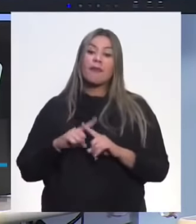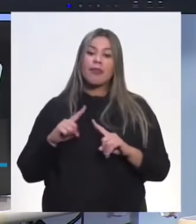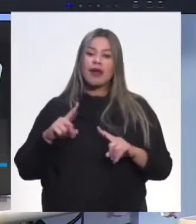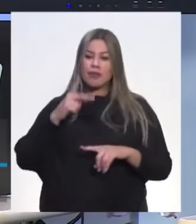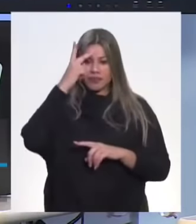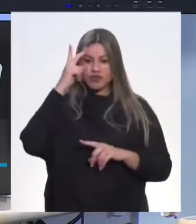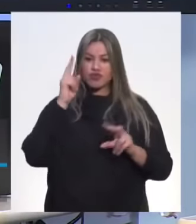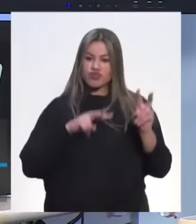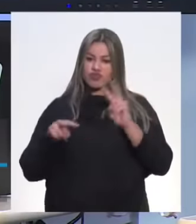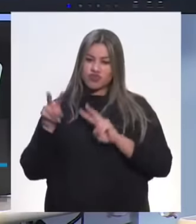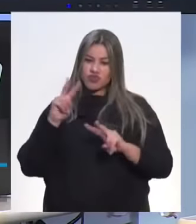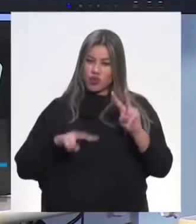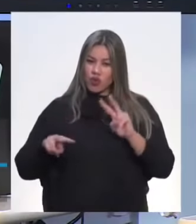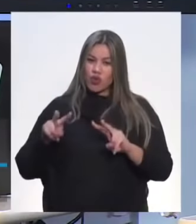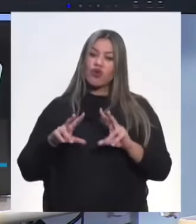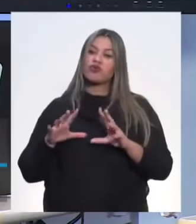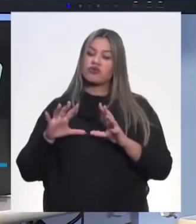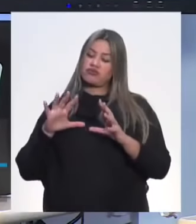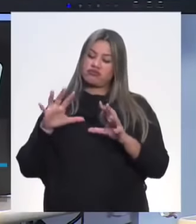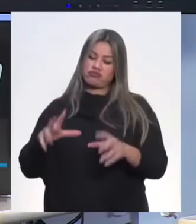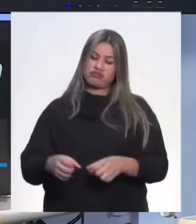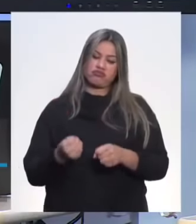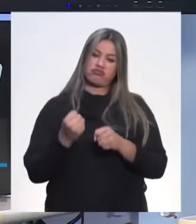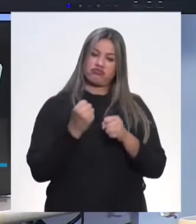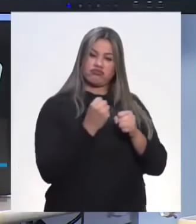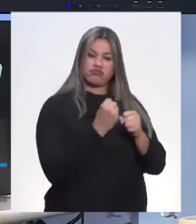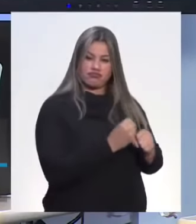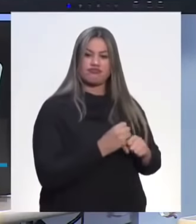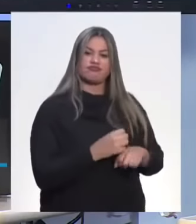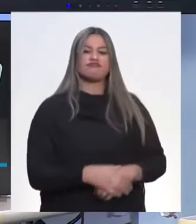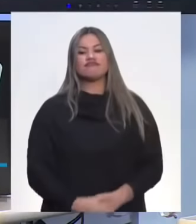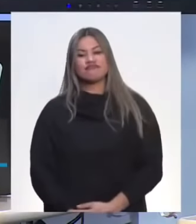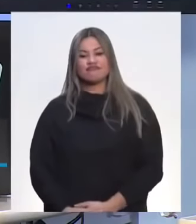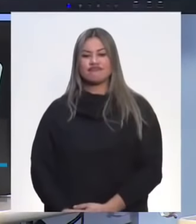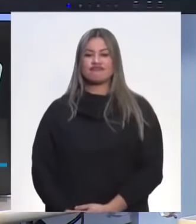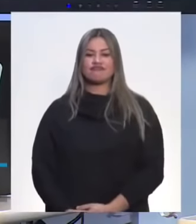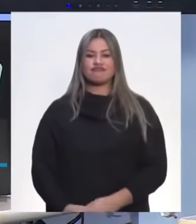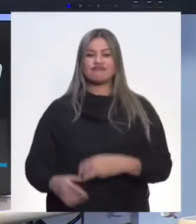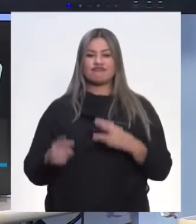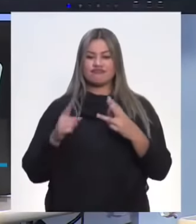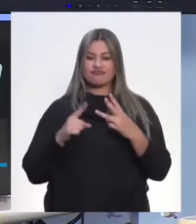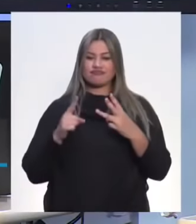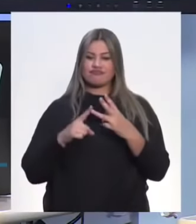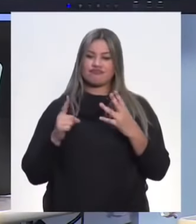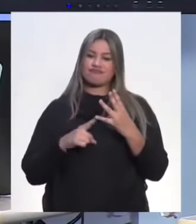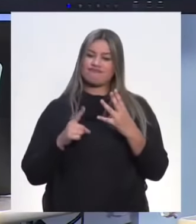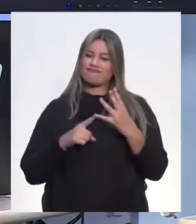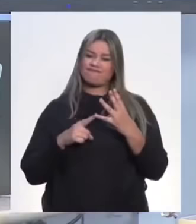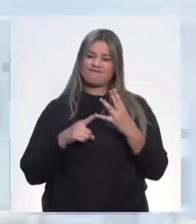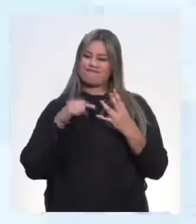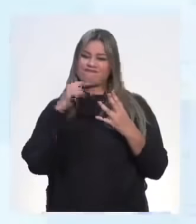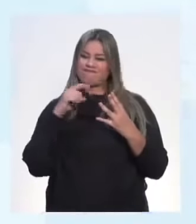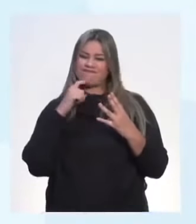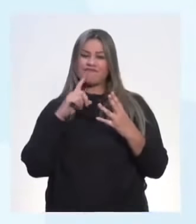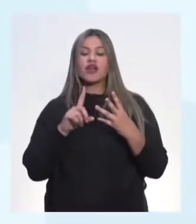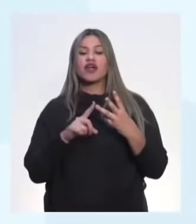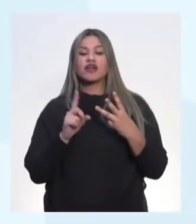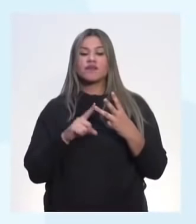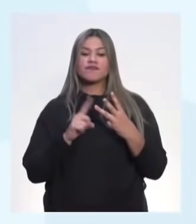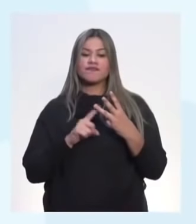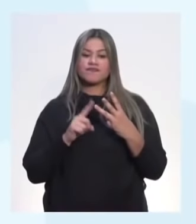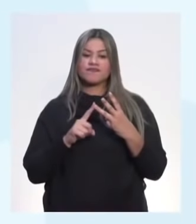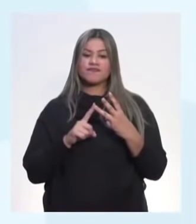lembro o que é, depois vocês pesquisam, foi resgatado logo, logo. Aí nós temos a 3, a 4 a gente não vai fazer não, vamos fazer a 3. De acordo